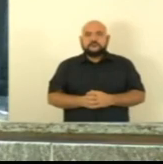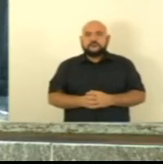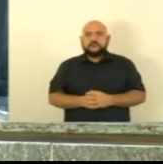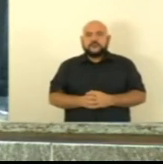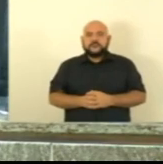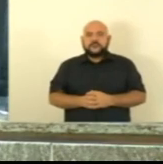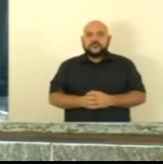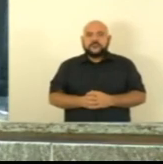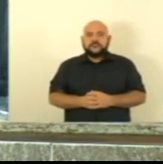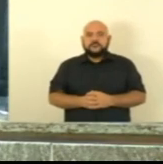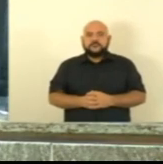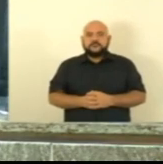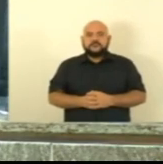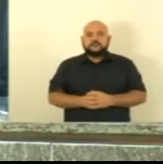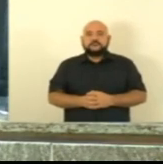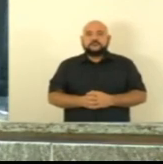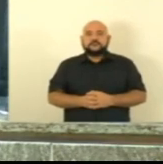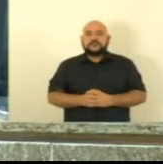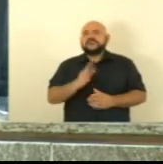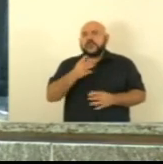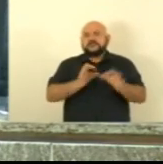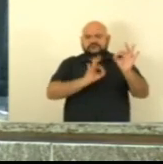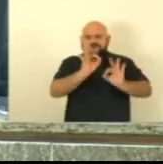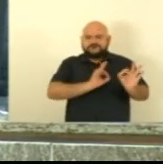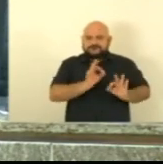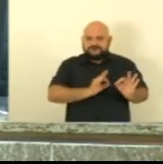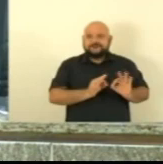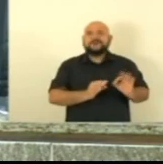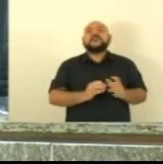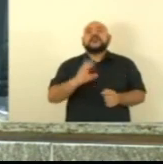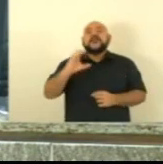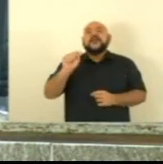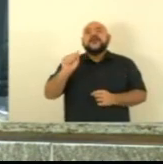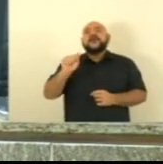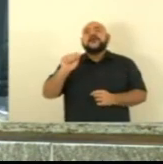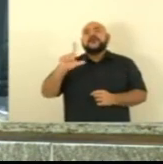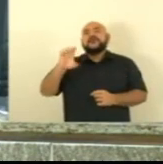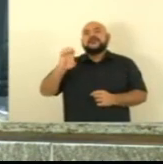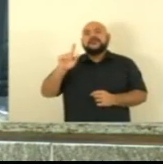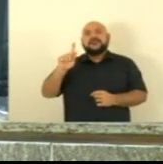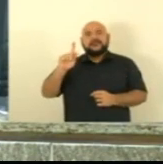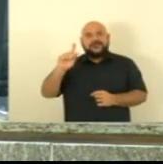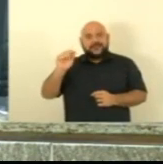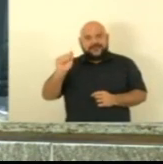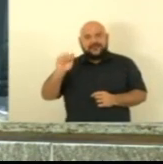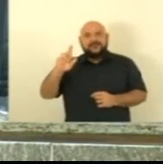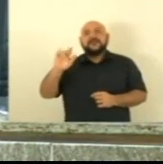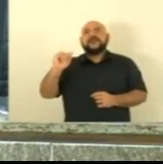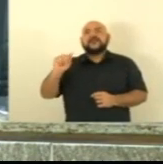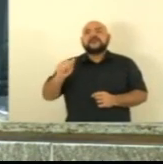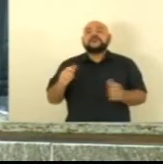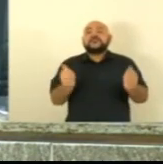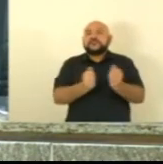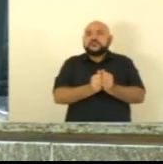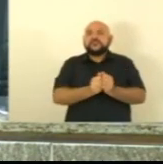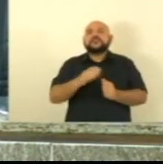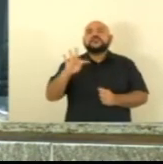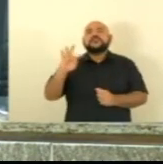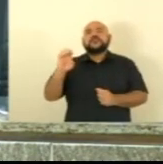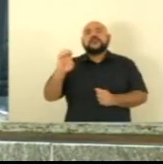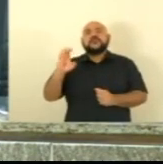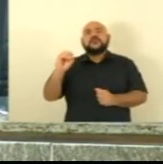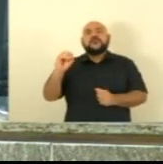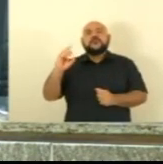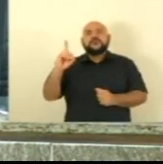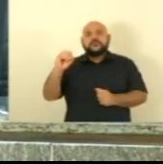Isso foi feito requerimento, deputado Calegari, em comum acordo com o autor, deputado Teodorico Ferraço. Item 7,